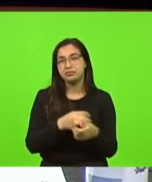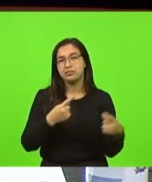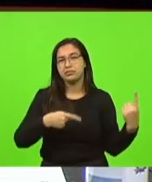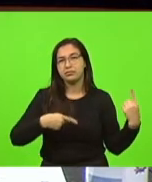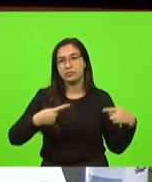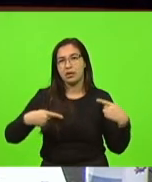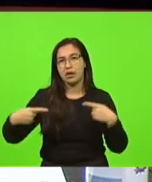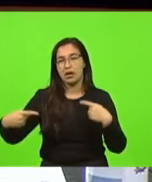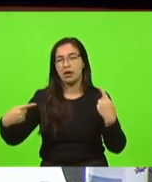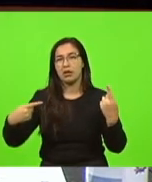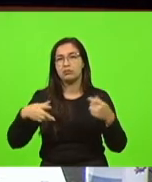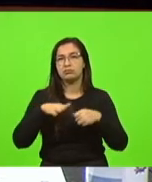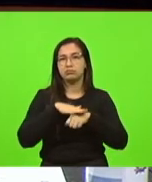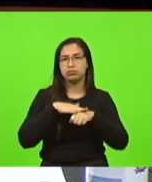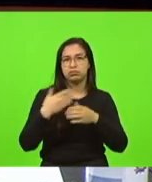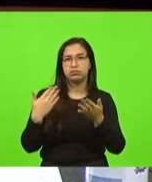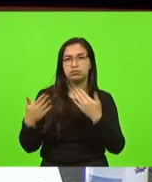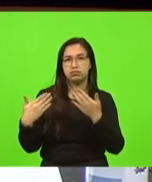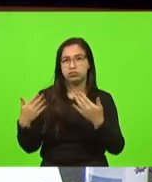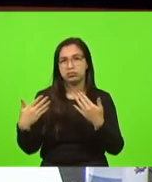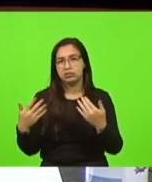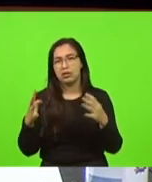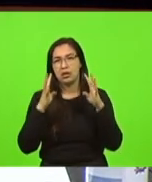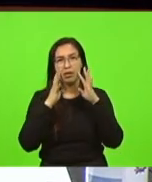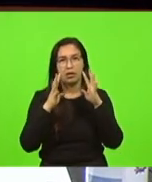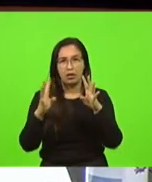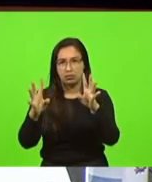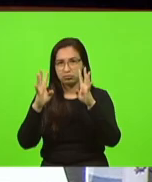discutimos, debatemos, ouvimos